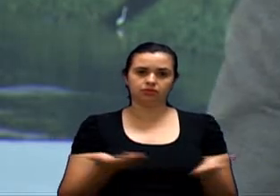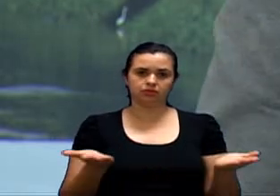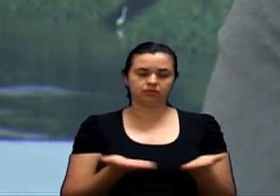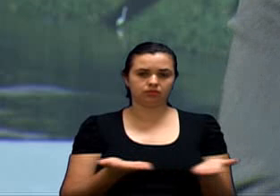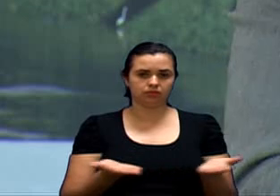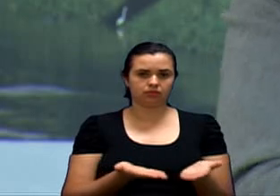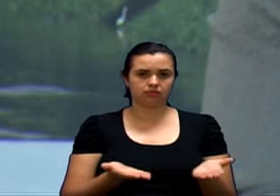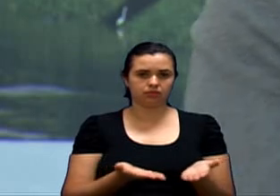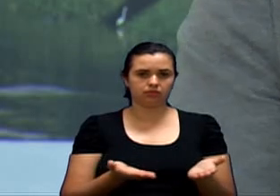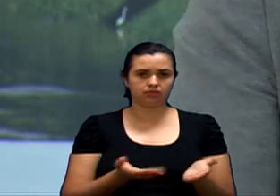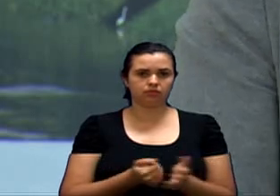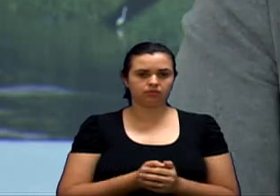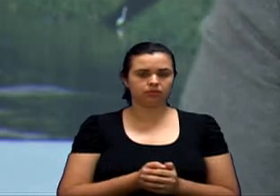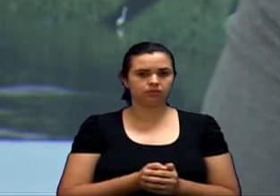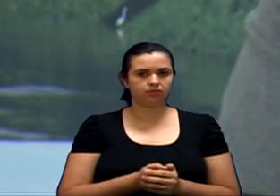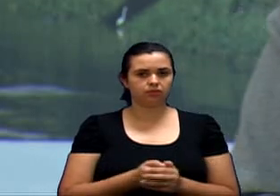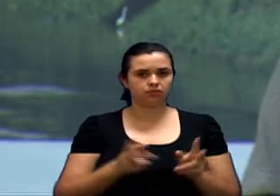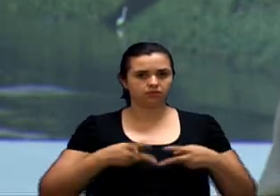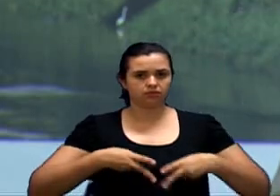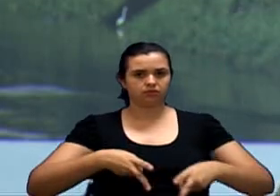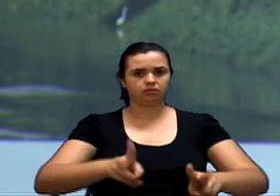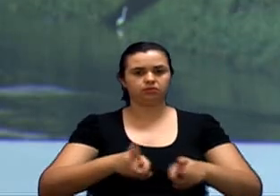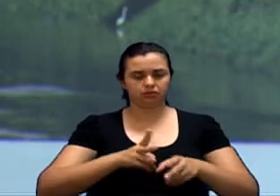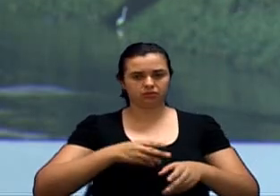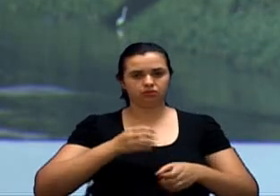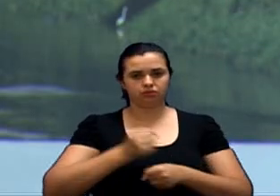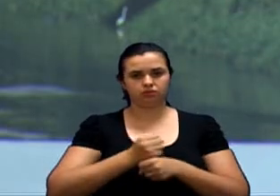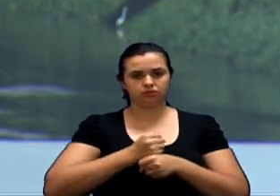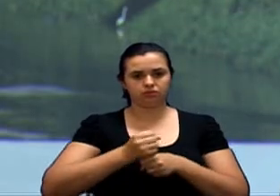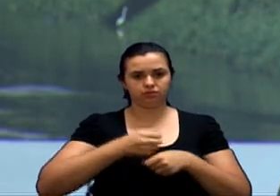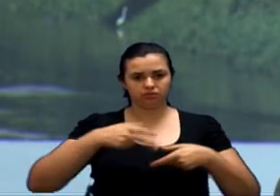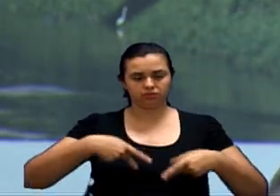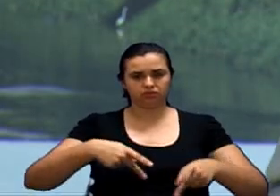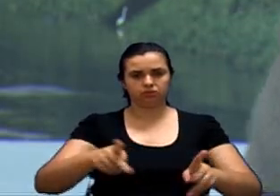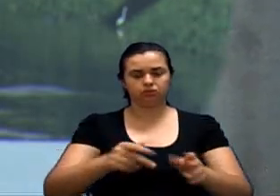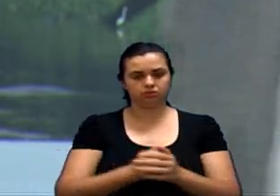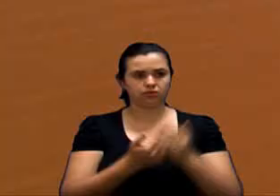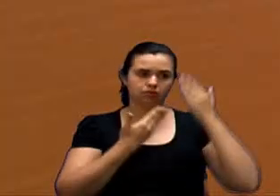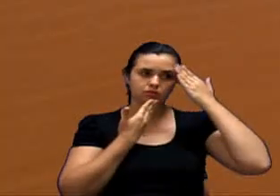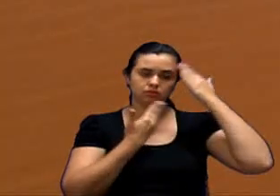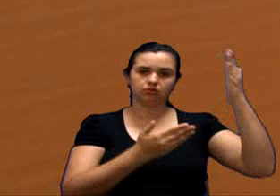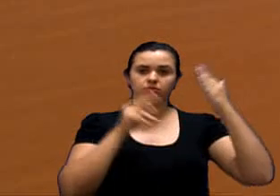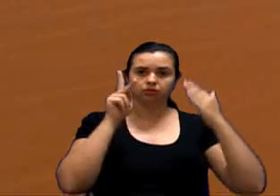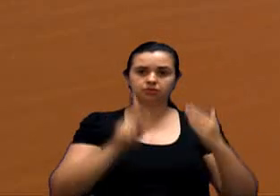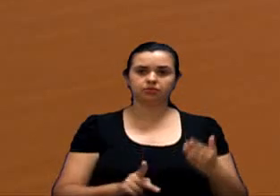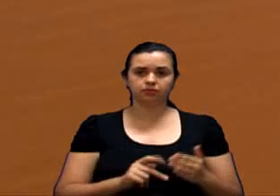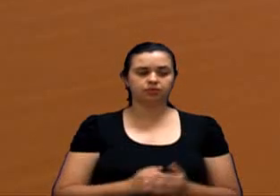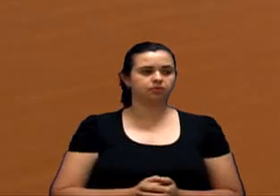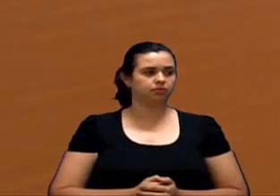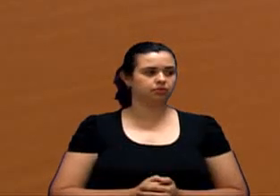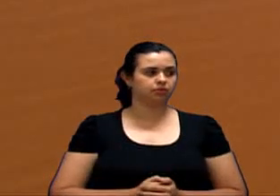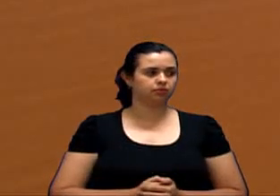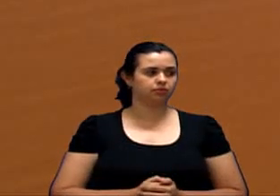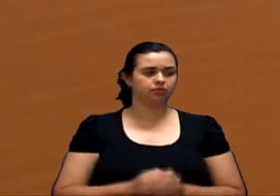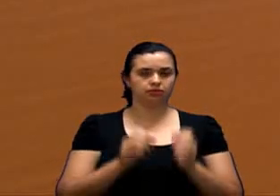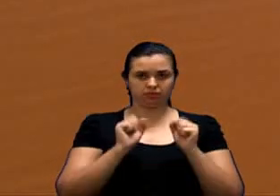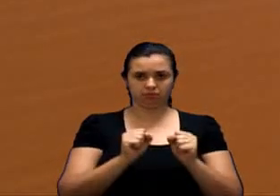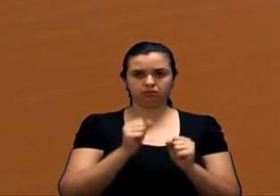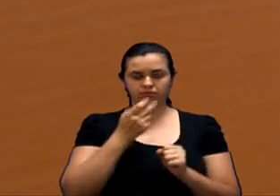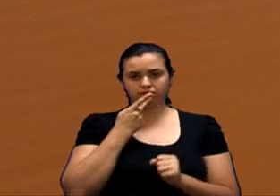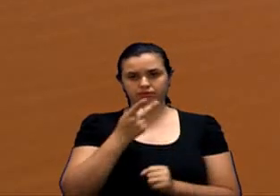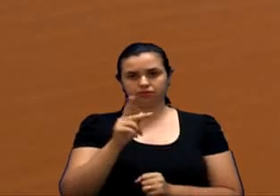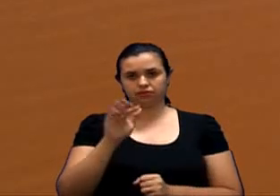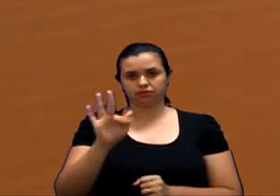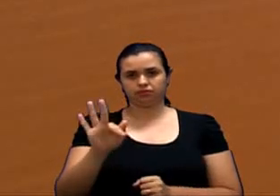acontecendo nos próximos anos que aí vem. Obrigado, presidente. Pode falar, vereador Fausto.